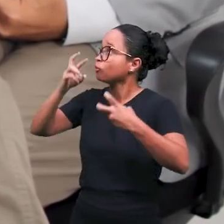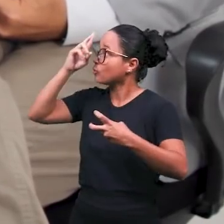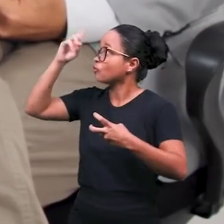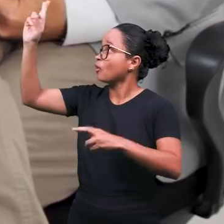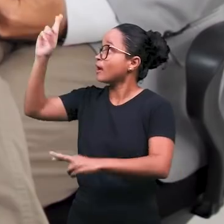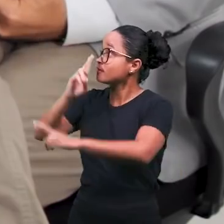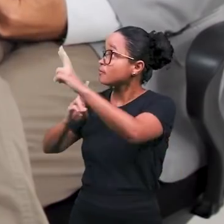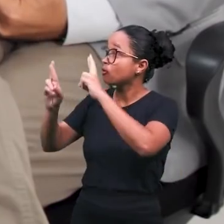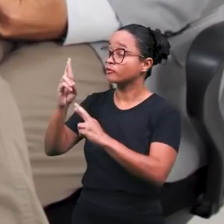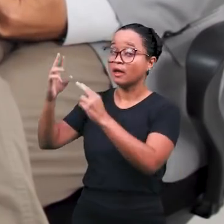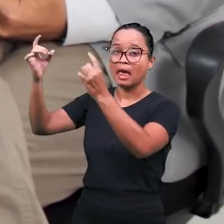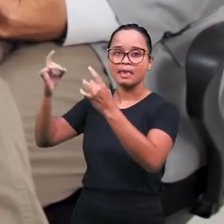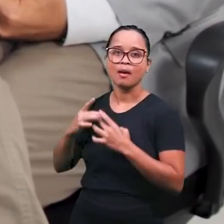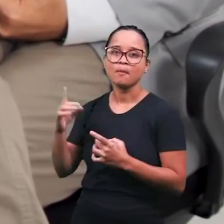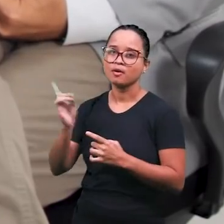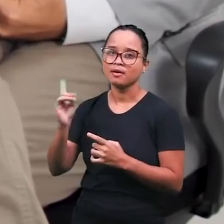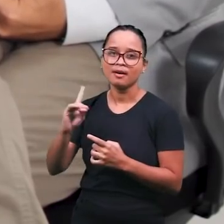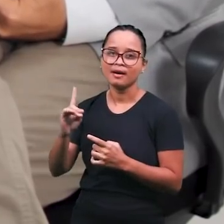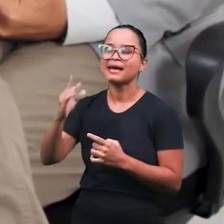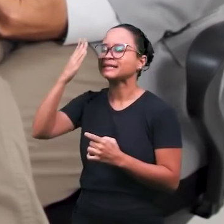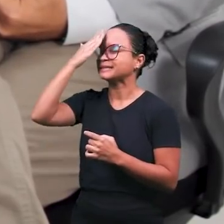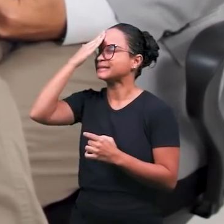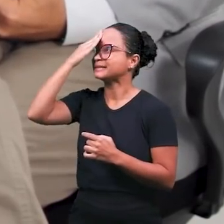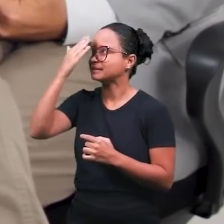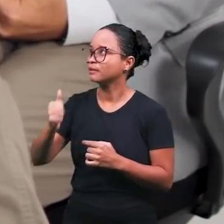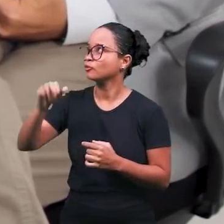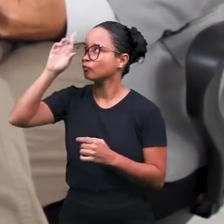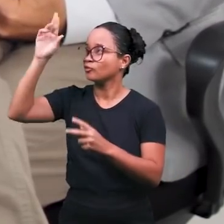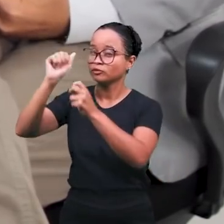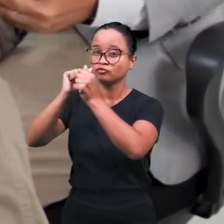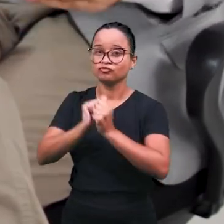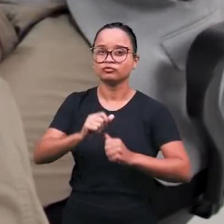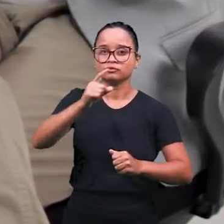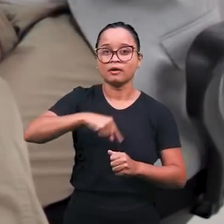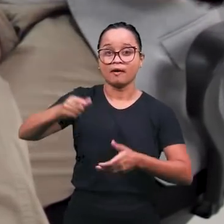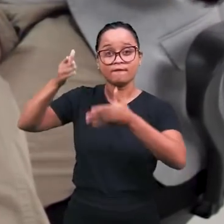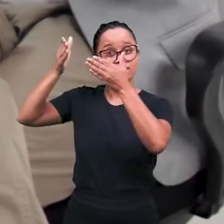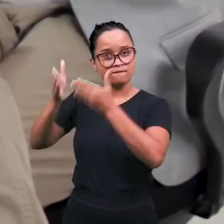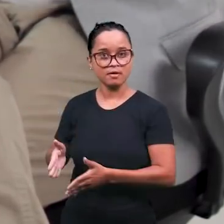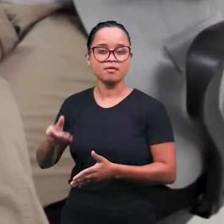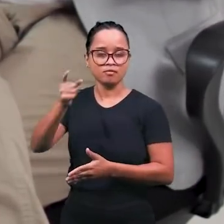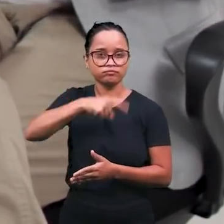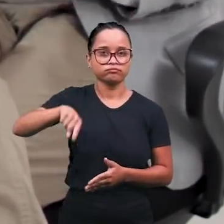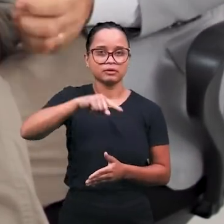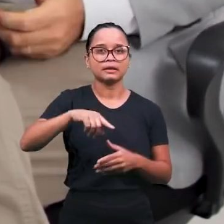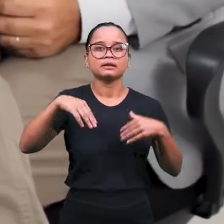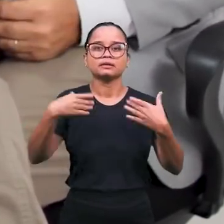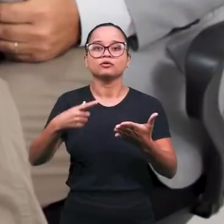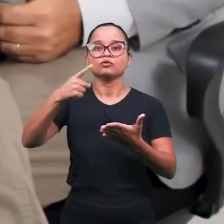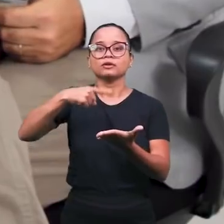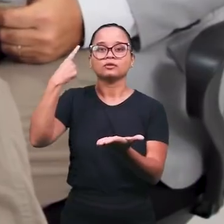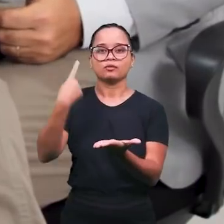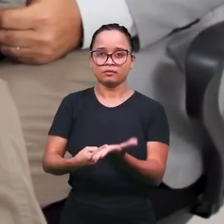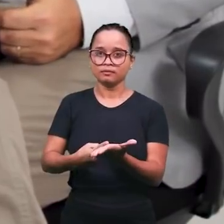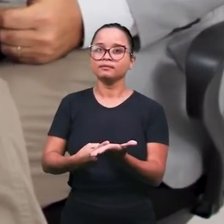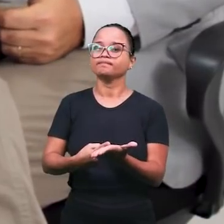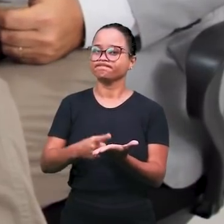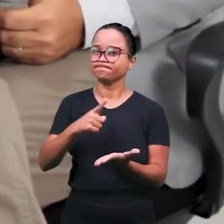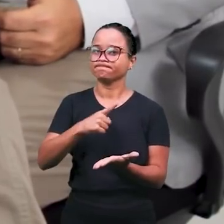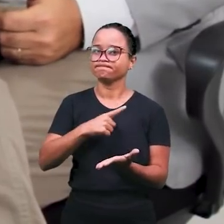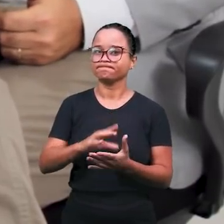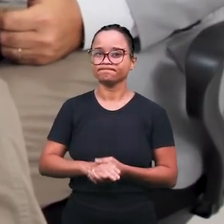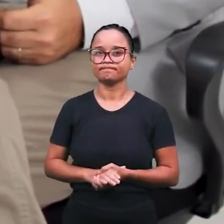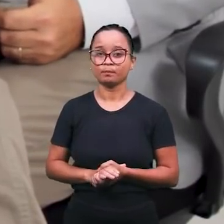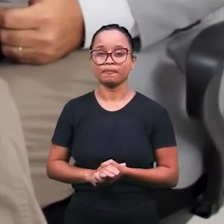responde, o Senhor não nos deixa, o Senhor não nos abandona, o Senhor está sempre conosco. O Senhor é fiel. O Senhor é fiel, então nós temos um acordo com o